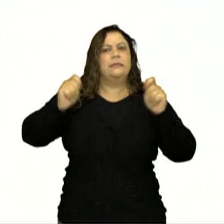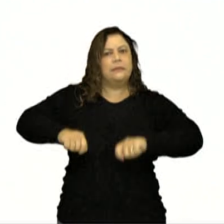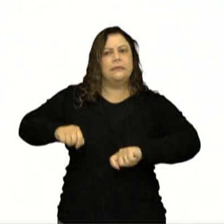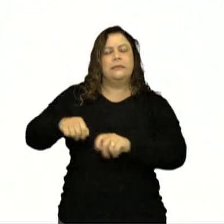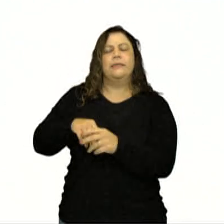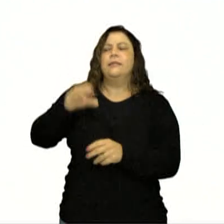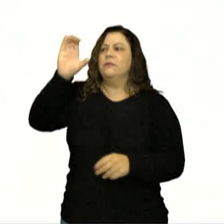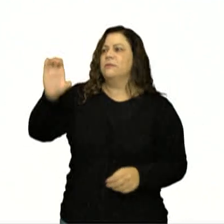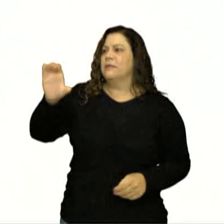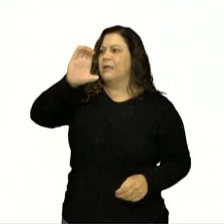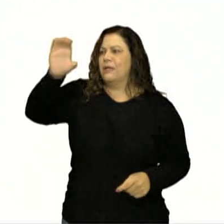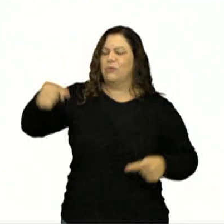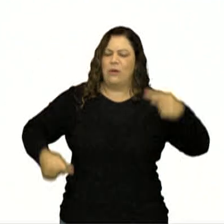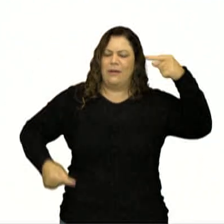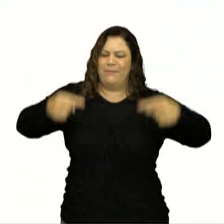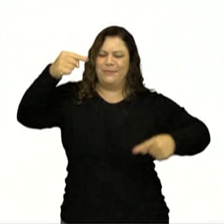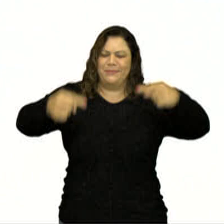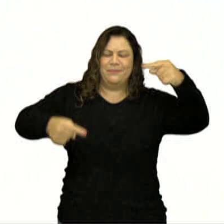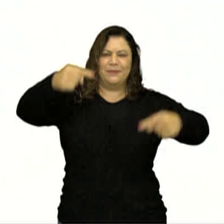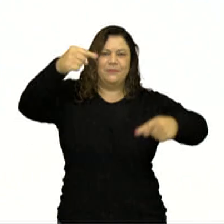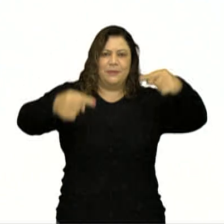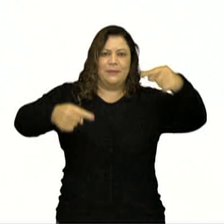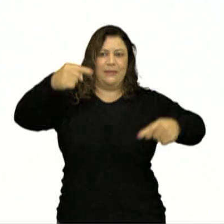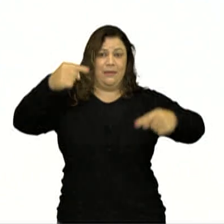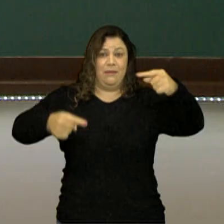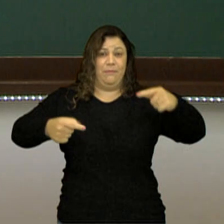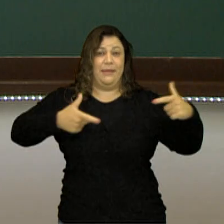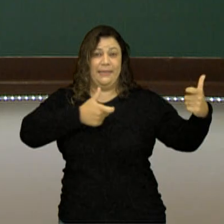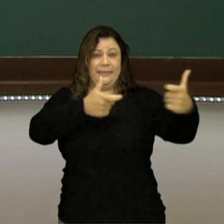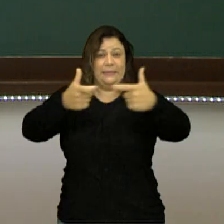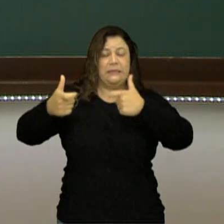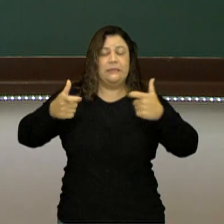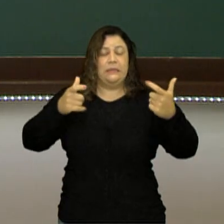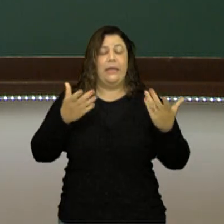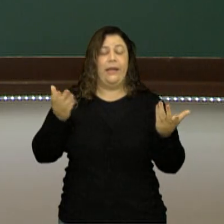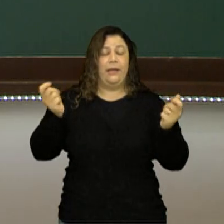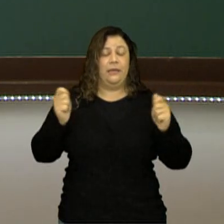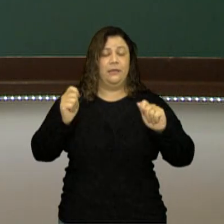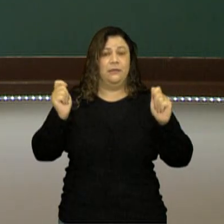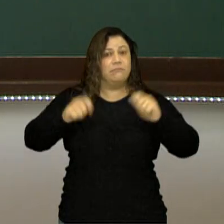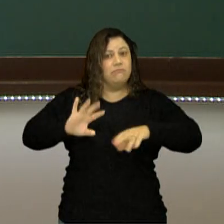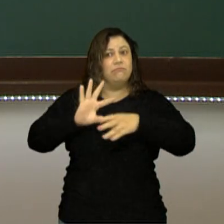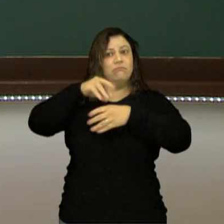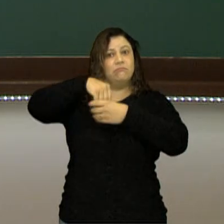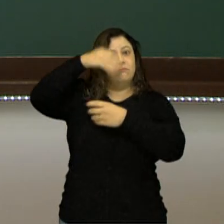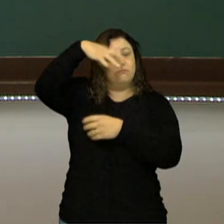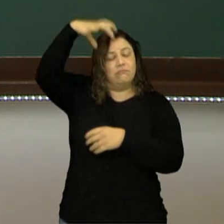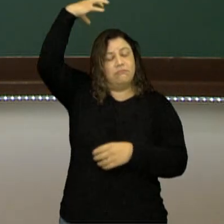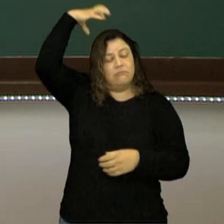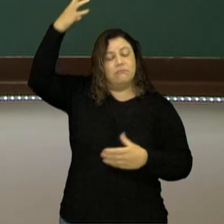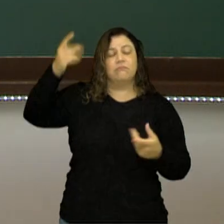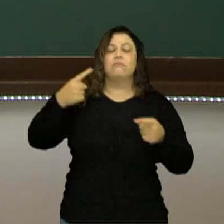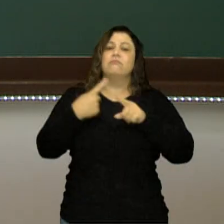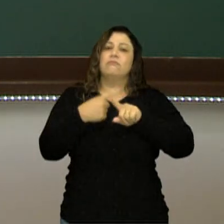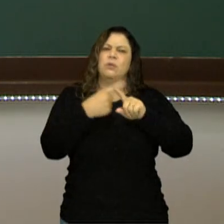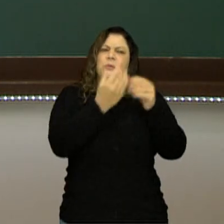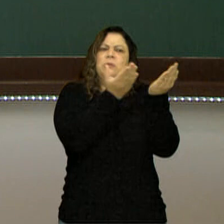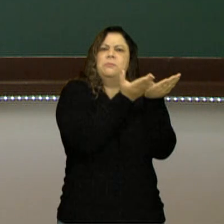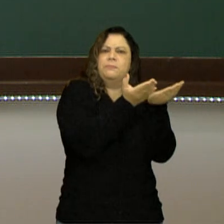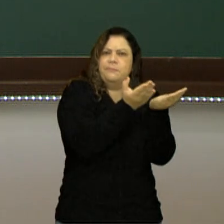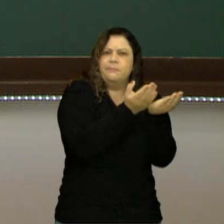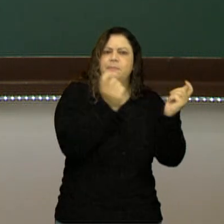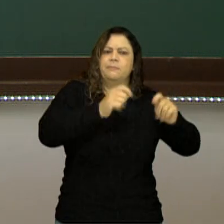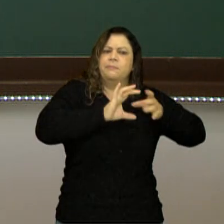colocando em risco a estabilidade da monarquia, né? Então os burgueses, para eles era mais conveniente, eles eram protestantes porque tinham mais liberdade